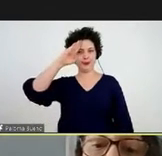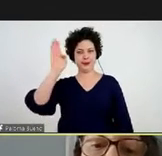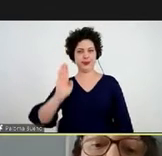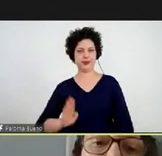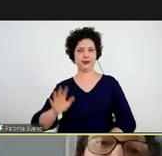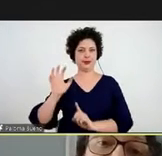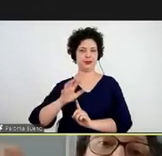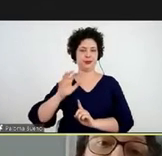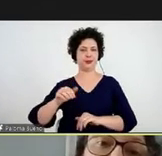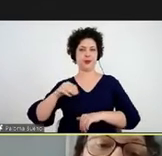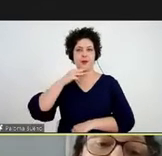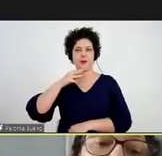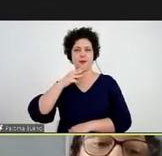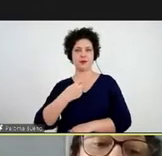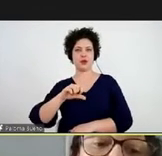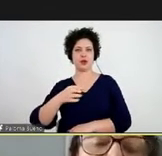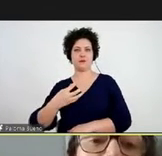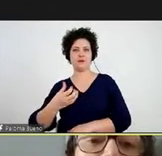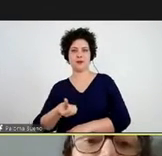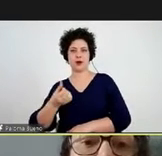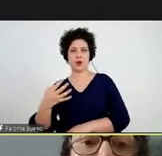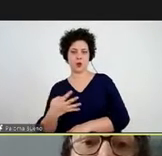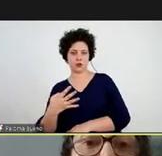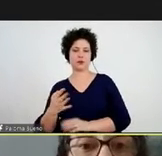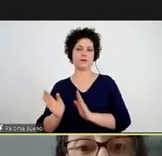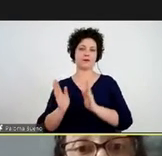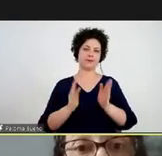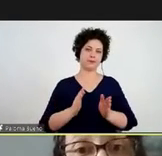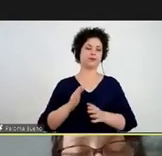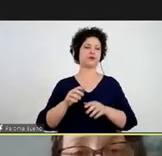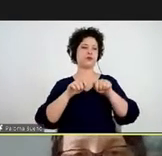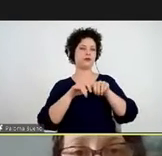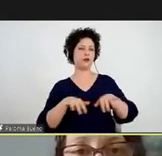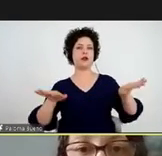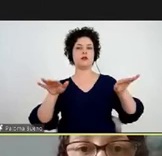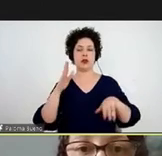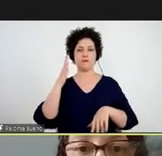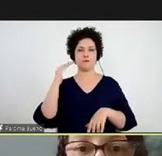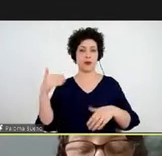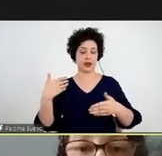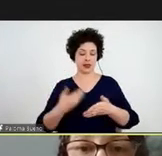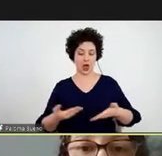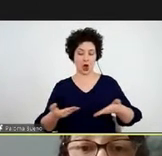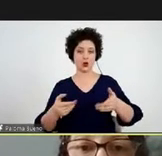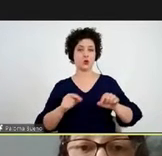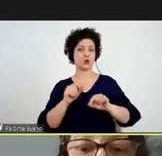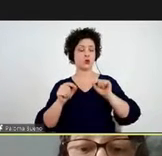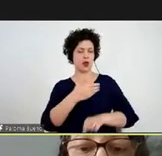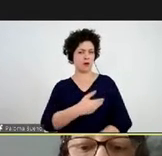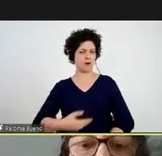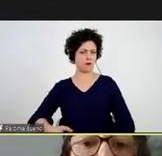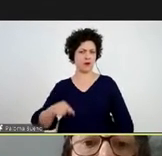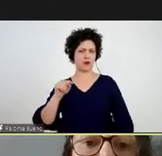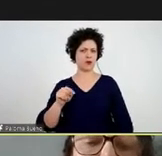começou em março de 1964, e é conhecido até hoje como um governo